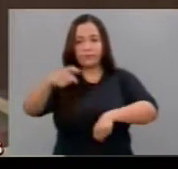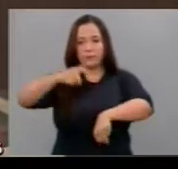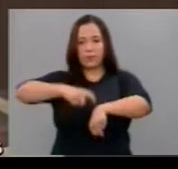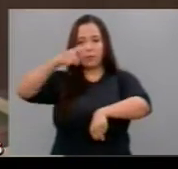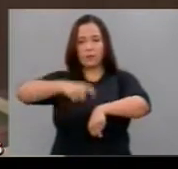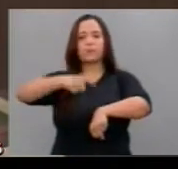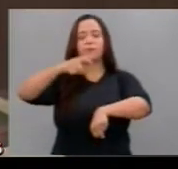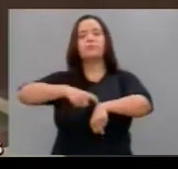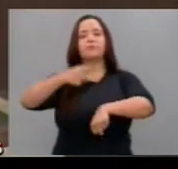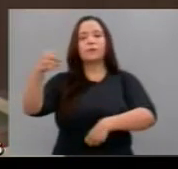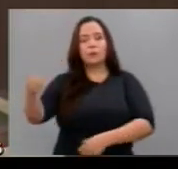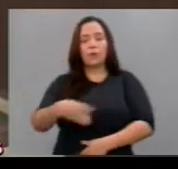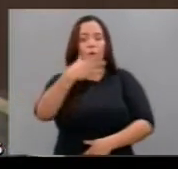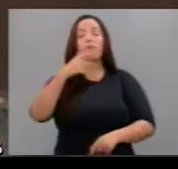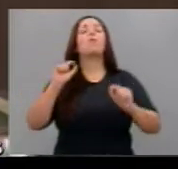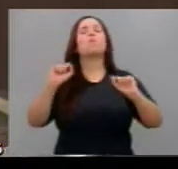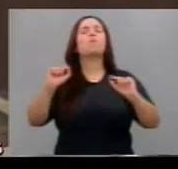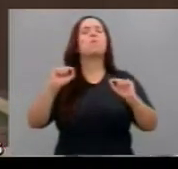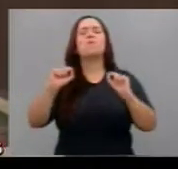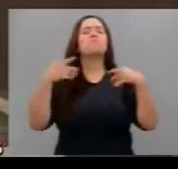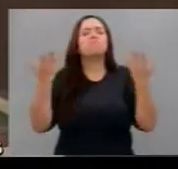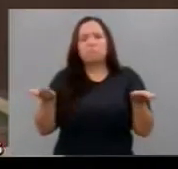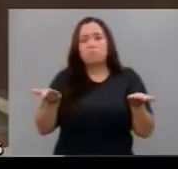Um ciclo em que